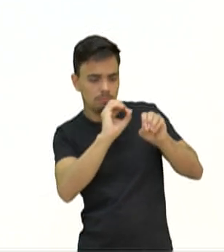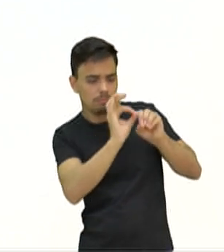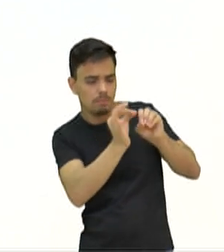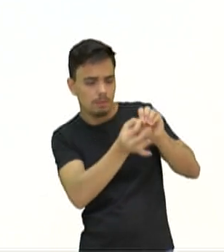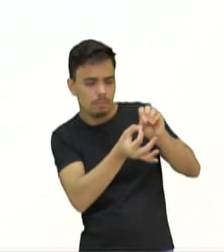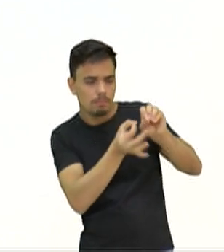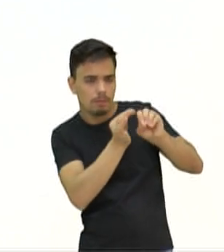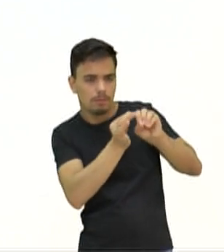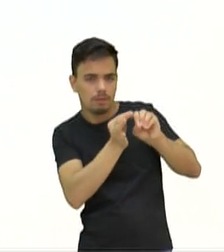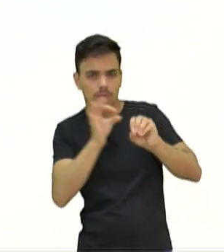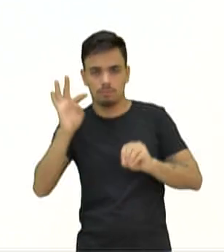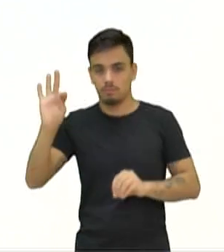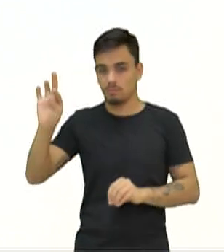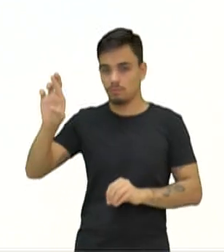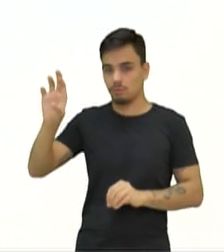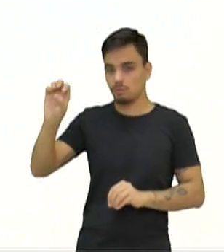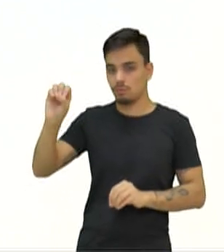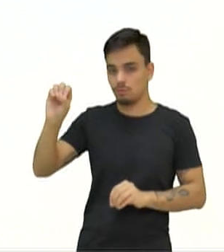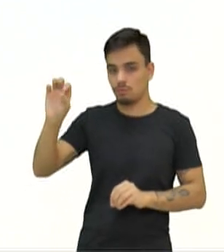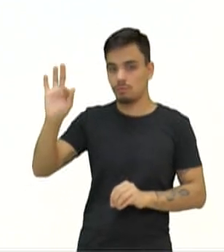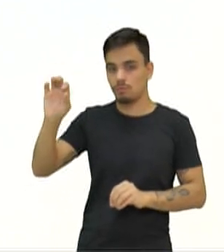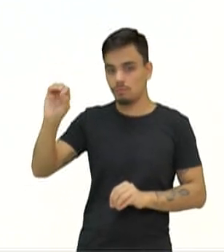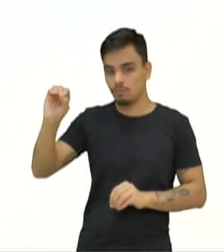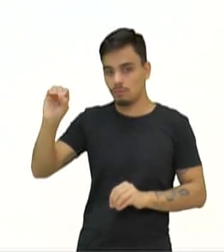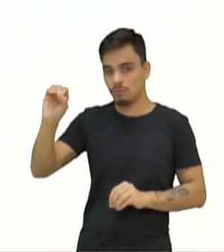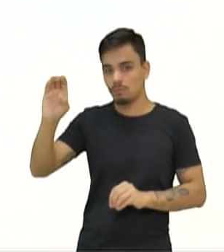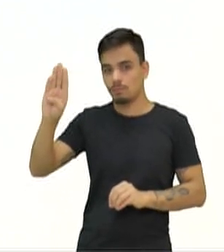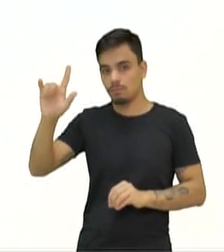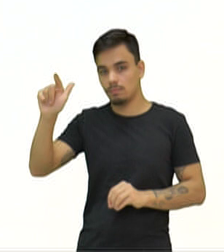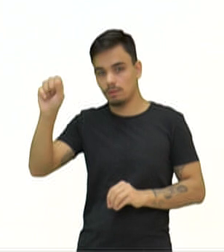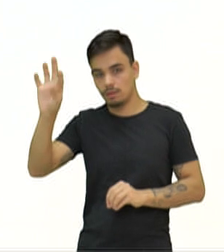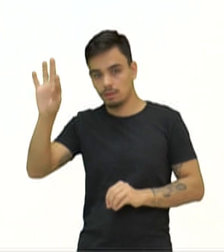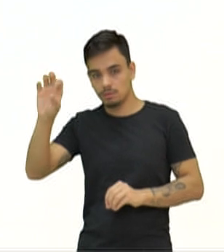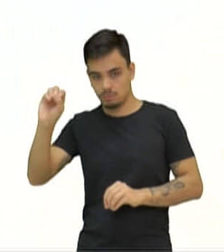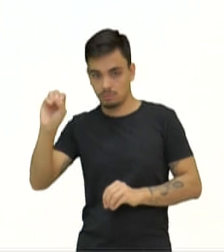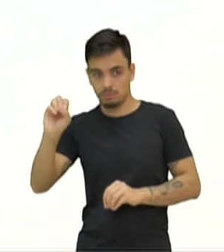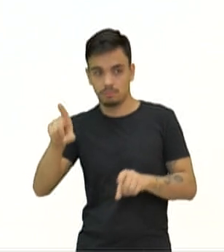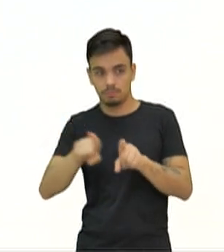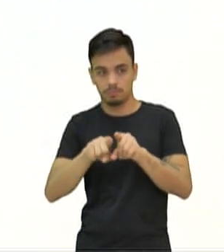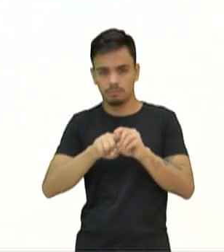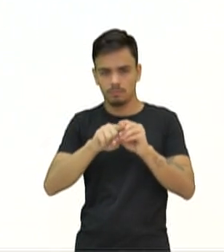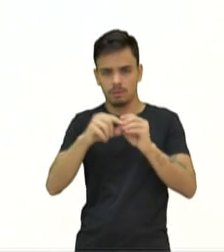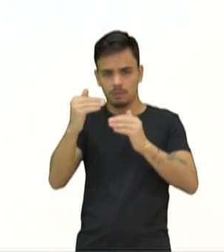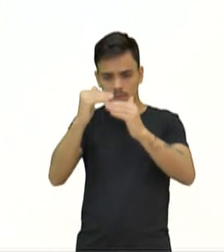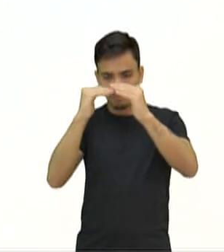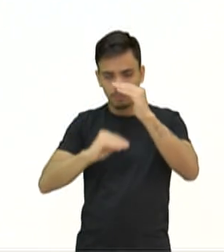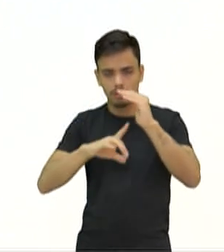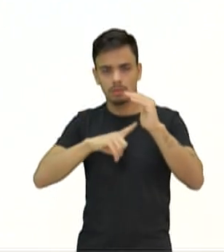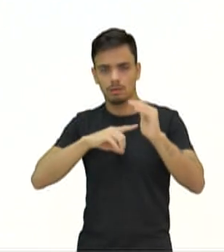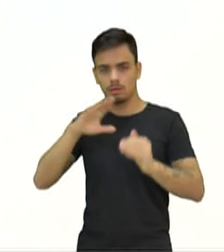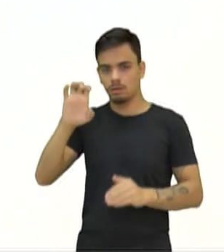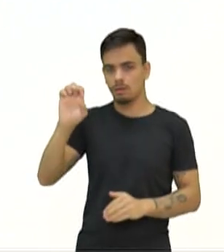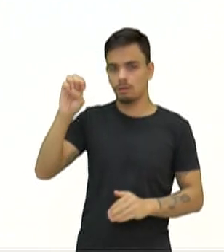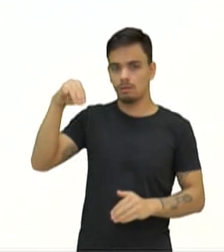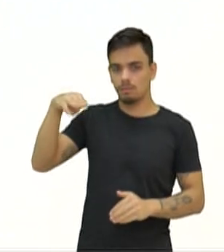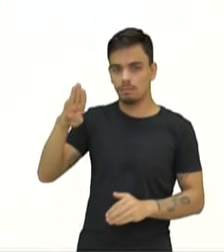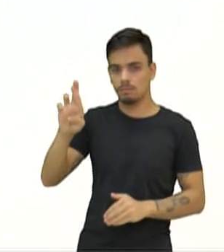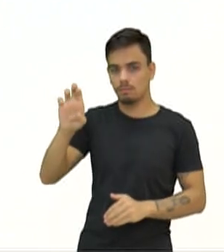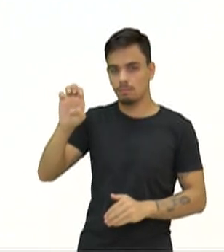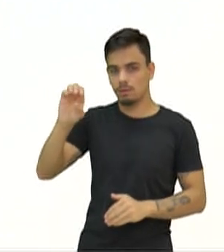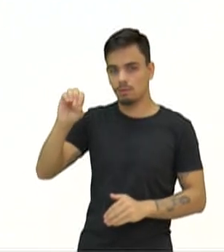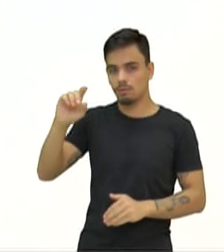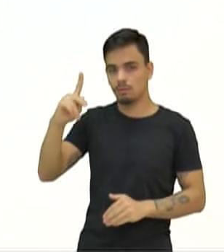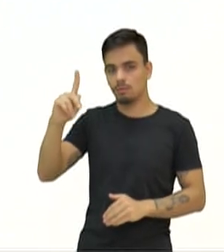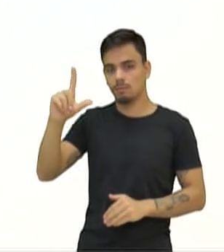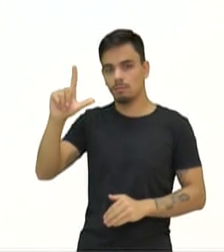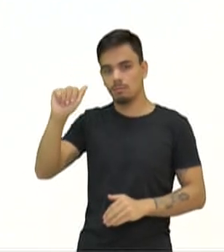de trofoblasto, né? E essa parte aqui germinativa é chamada embrioblasto. O trofoblasto